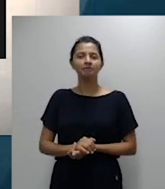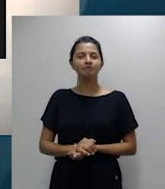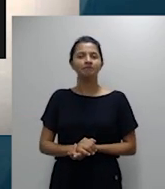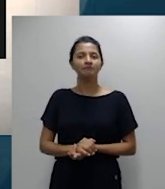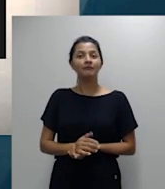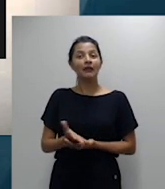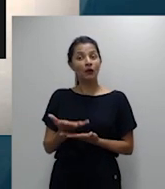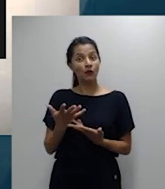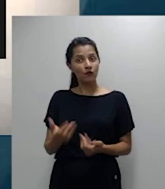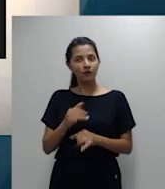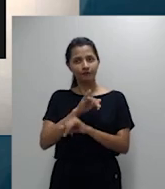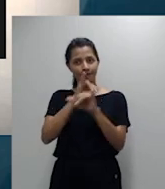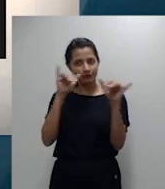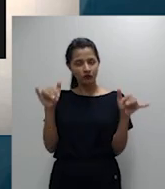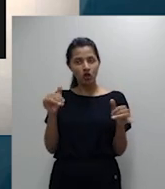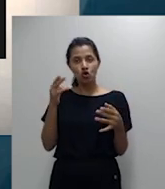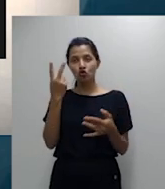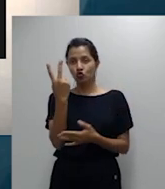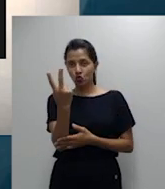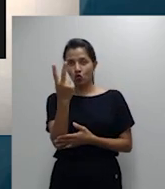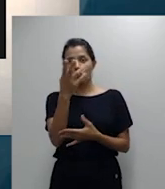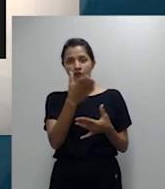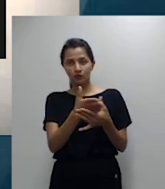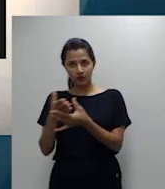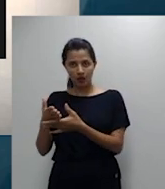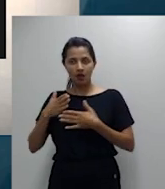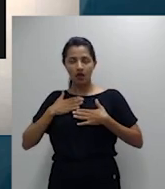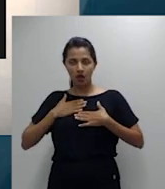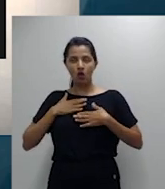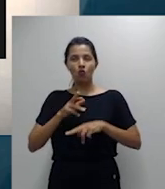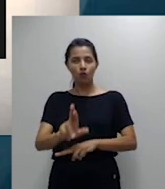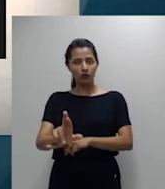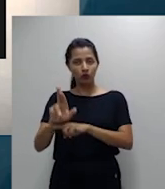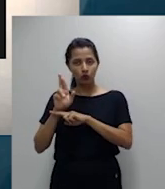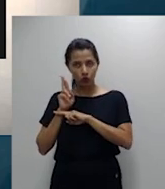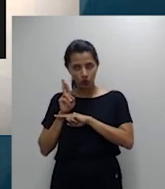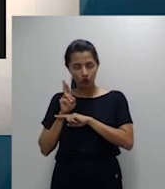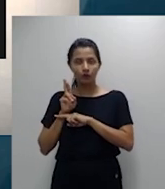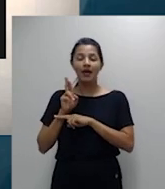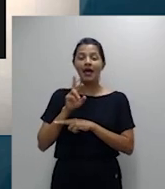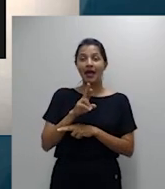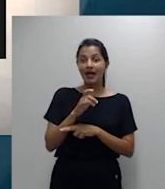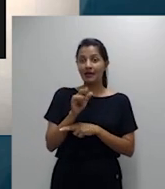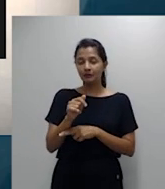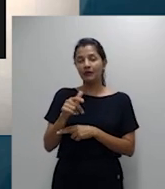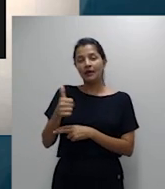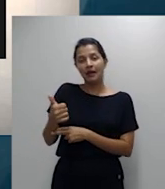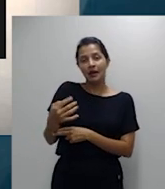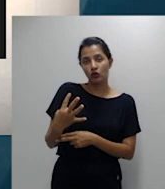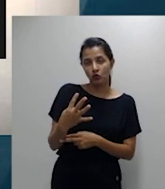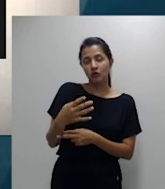apregoar os processos de minha relatoria é os restos